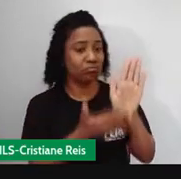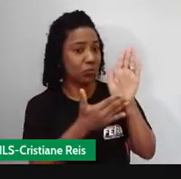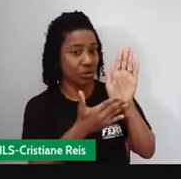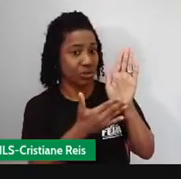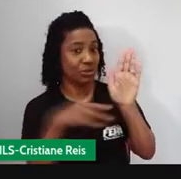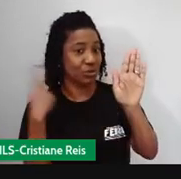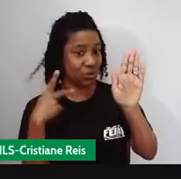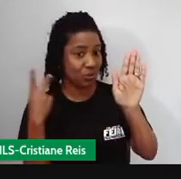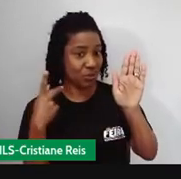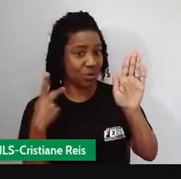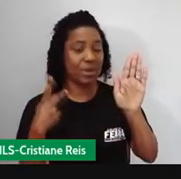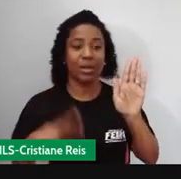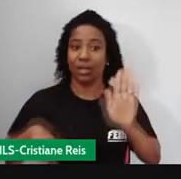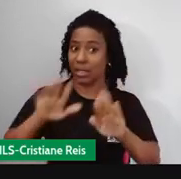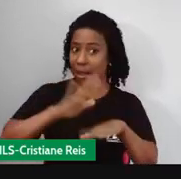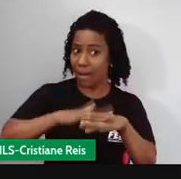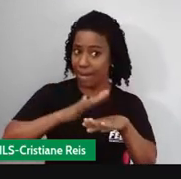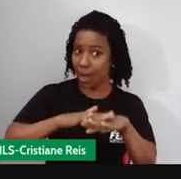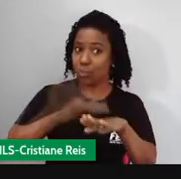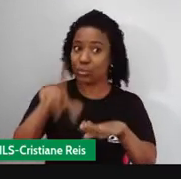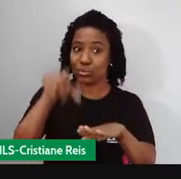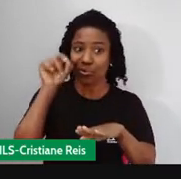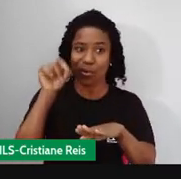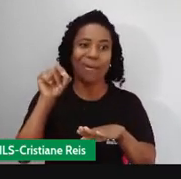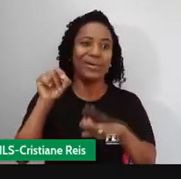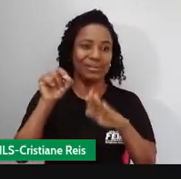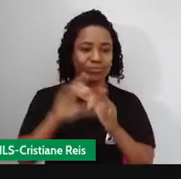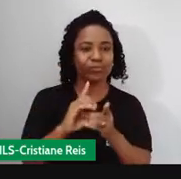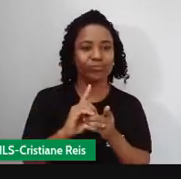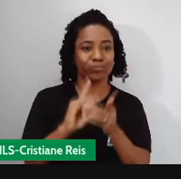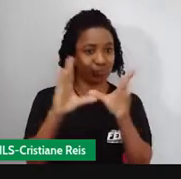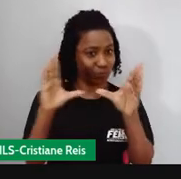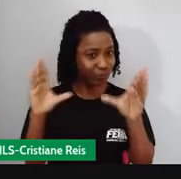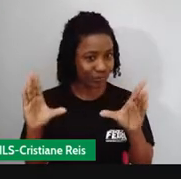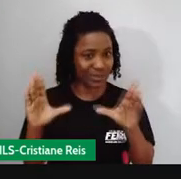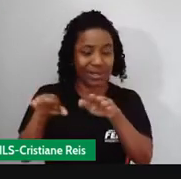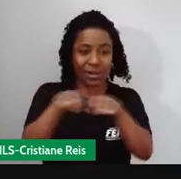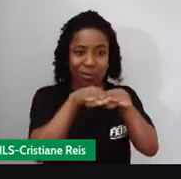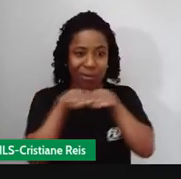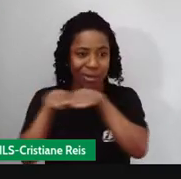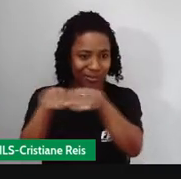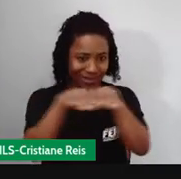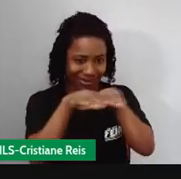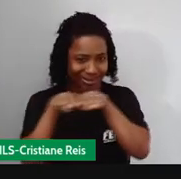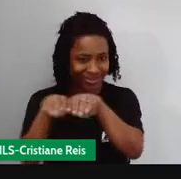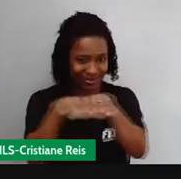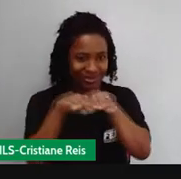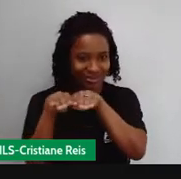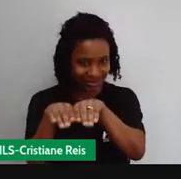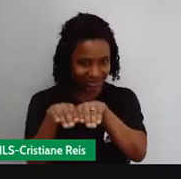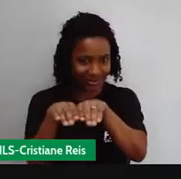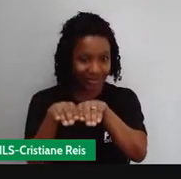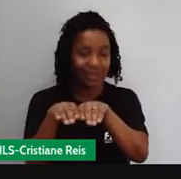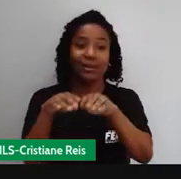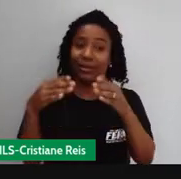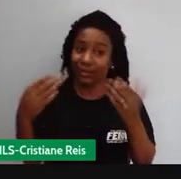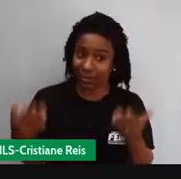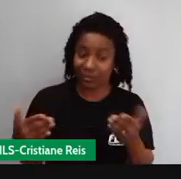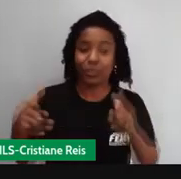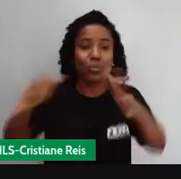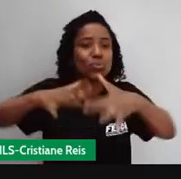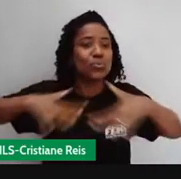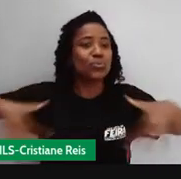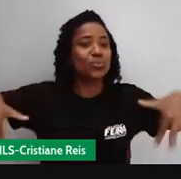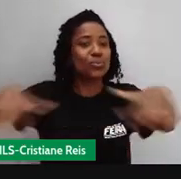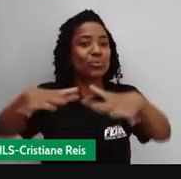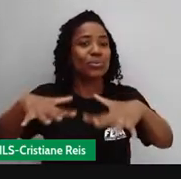cidadãos, baseando-se nos princípios de igualdade e liberdade. Diz-se da nação cujo sistema